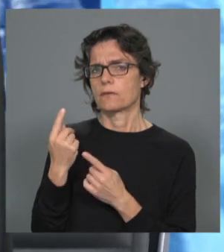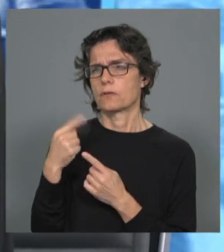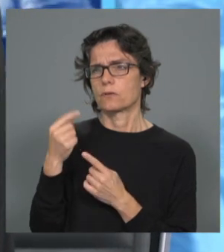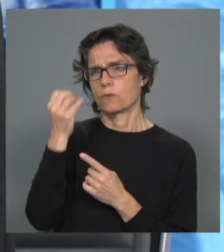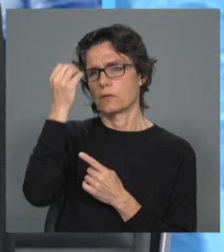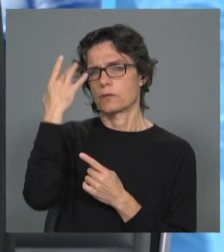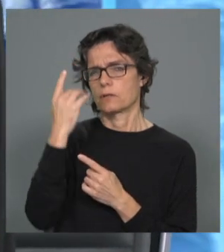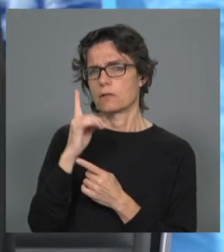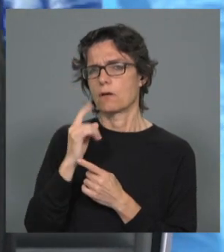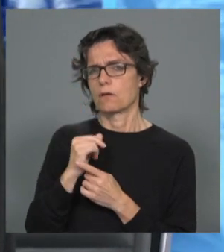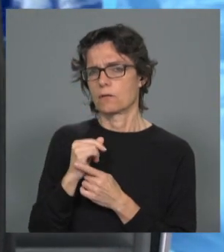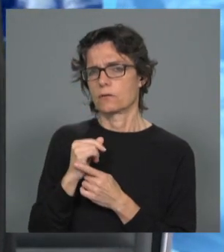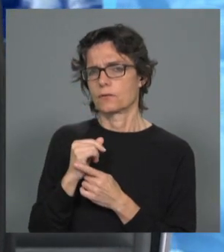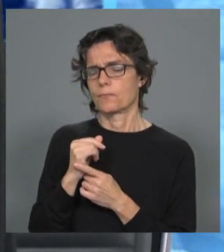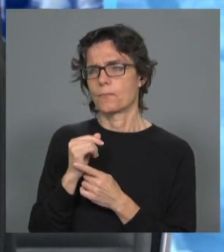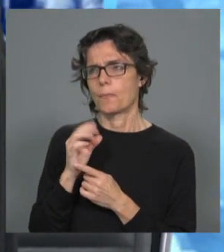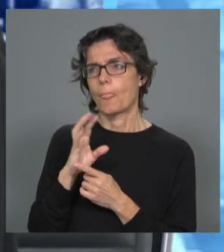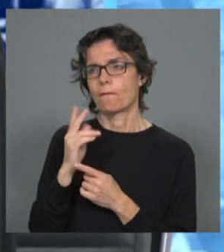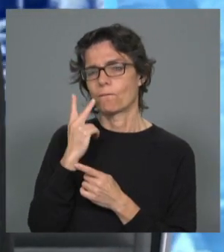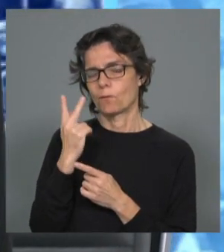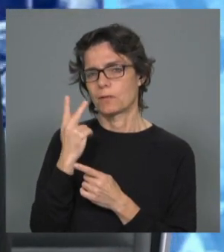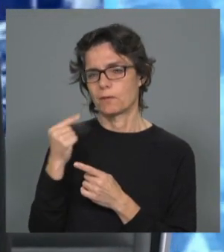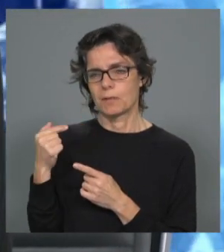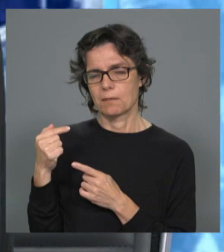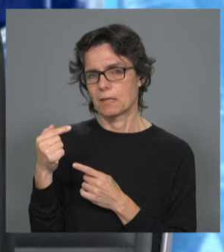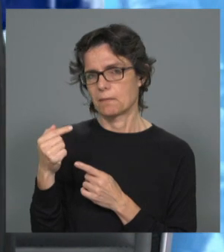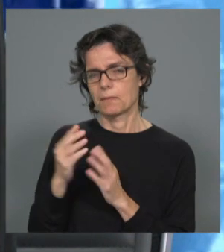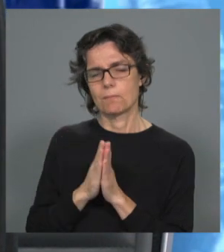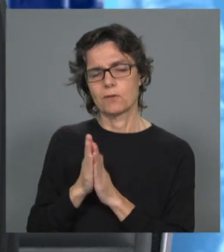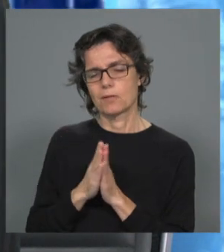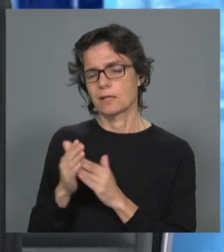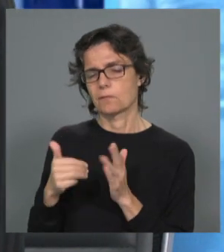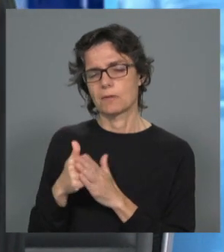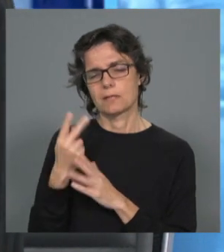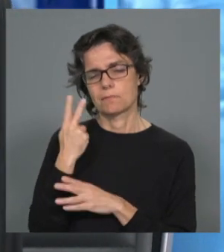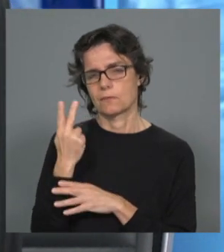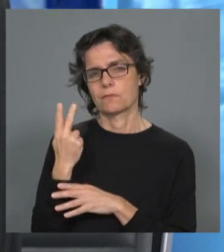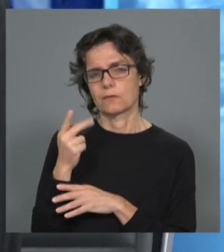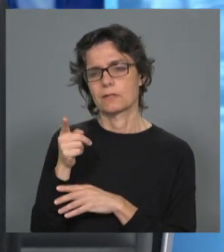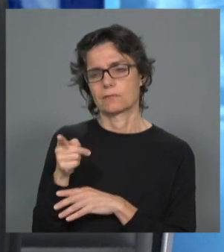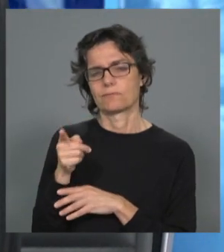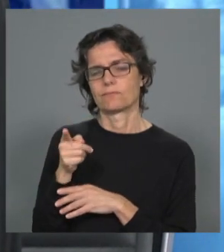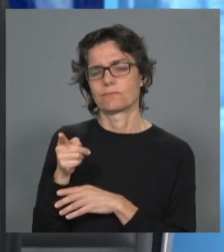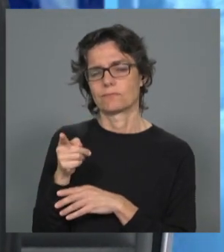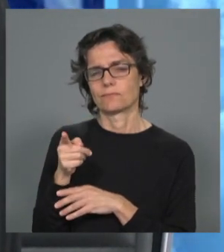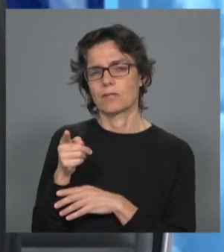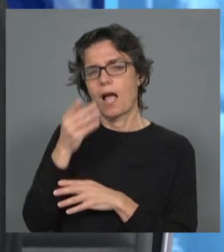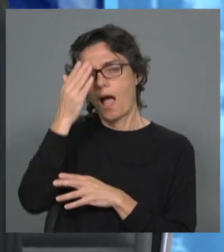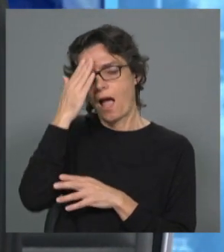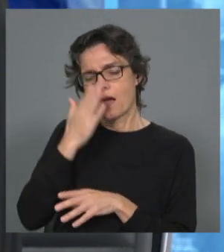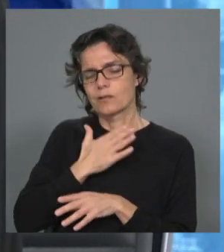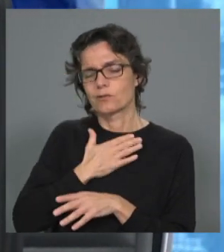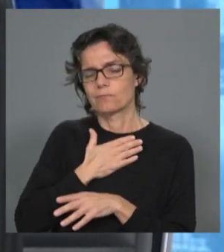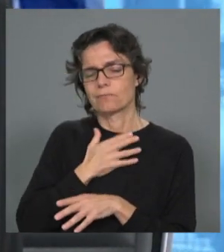esquecemos, que é o saber viver a vida e o usufruir da vida, porque são questões que, no meu entender, são